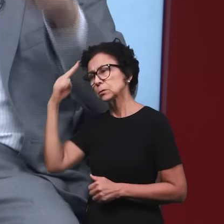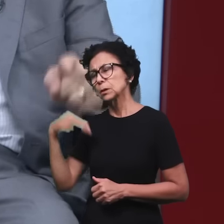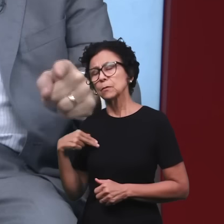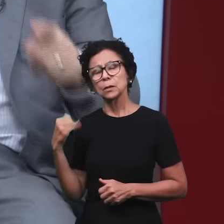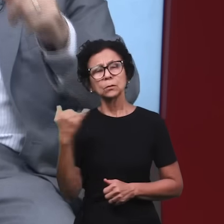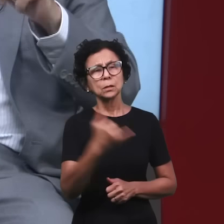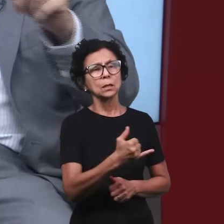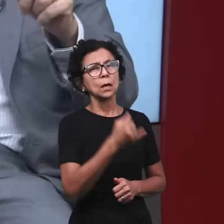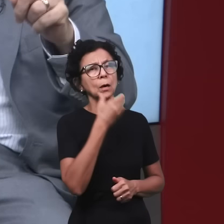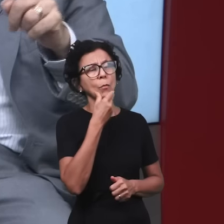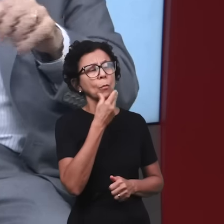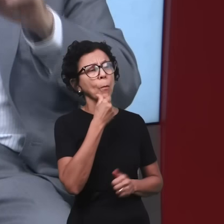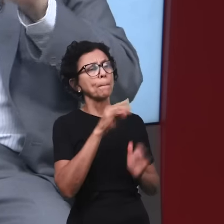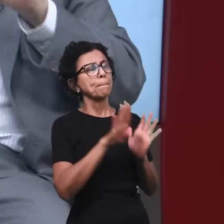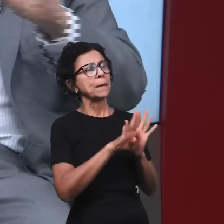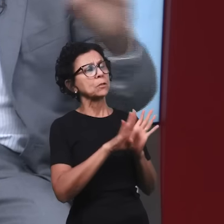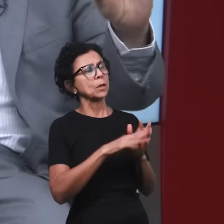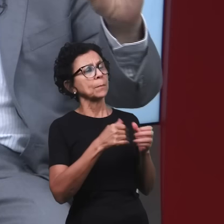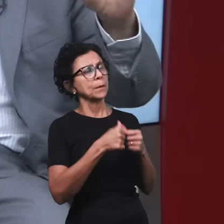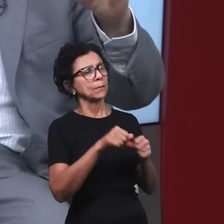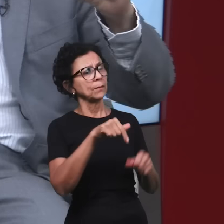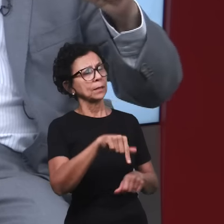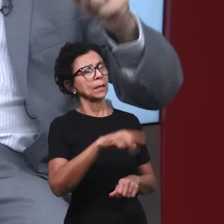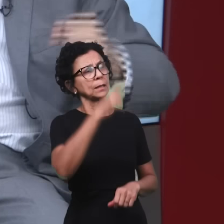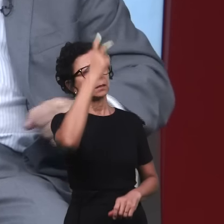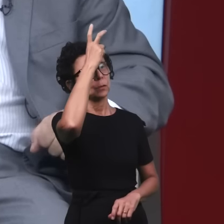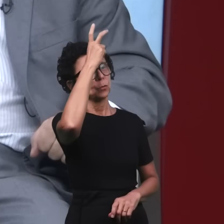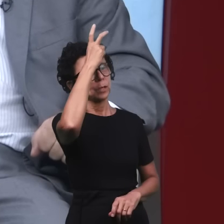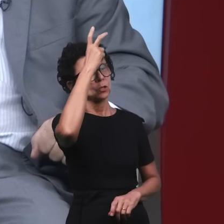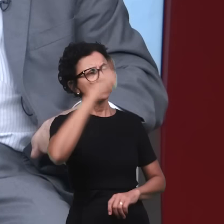copo de prata, ou seja, malfeitor.